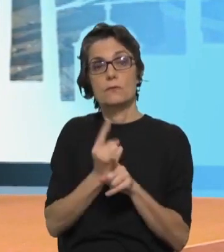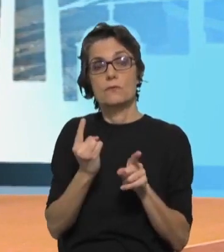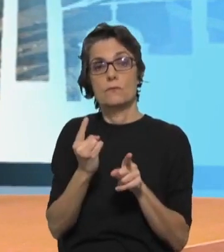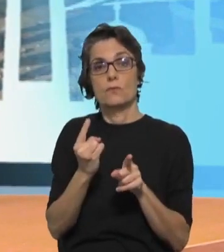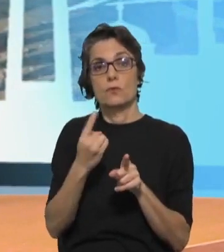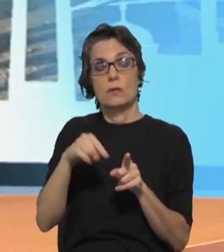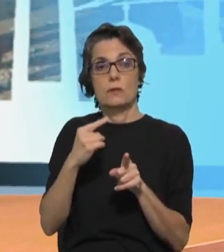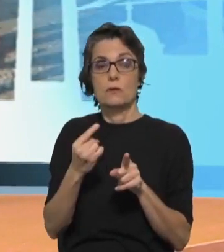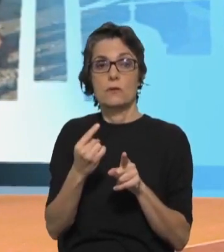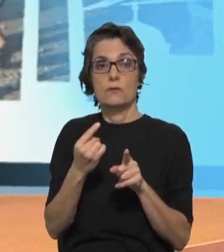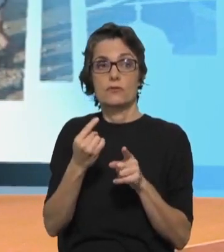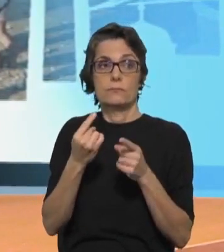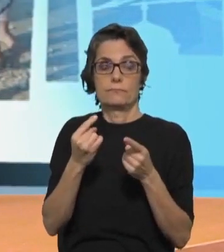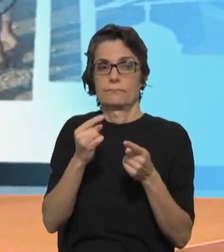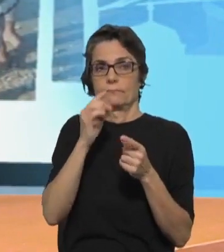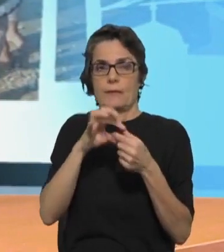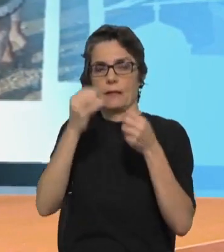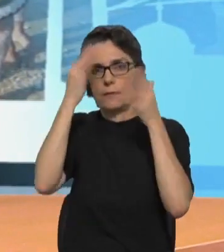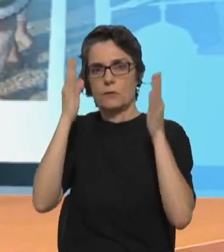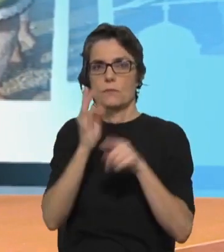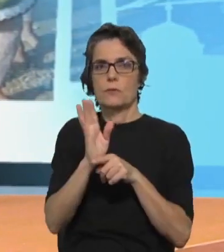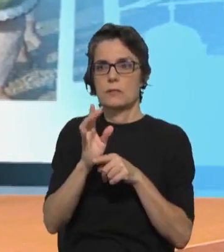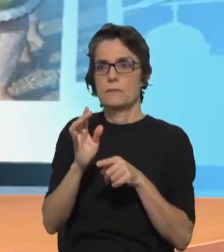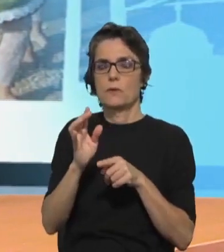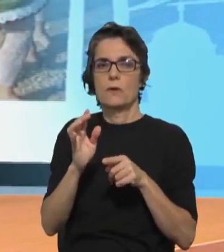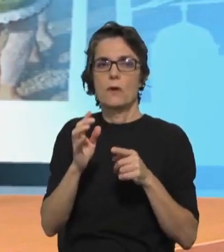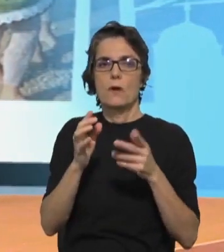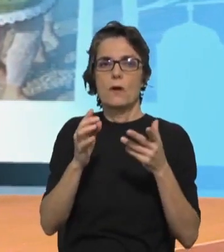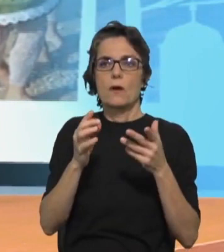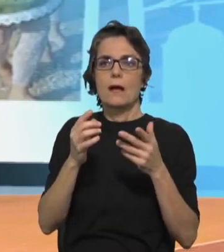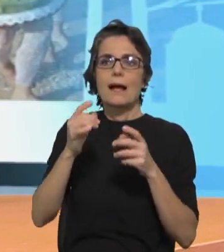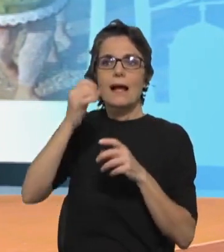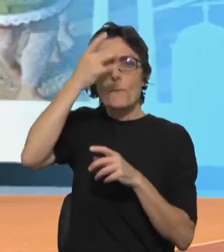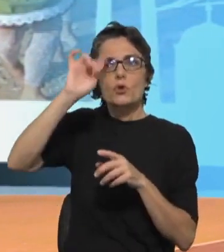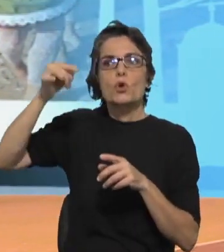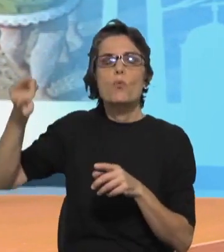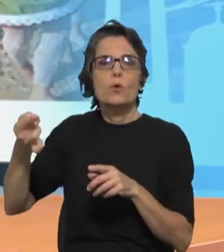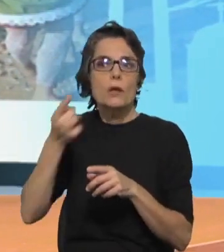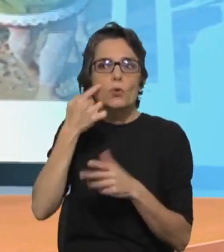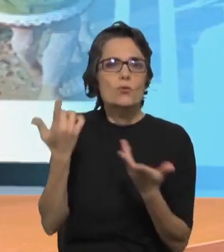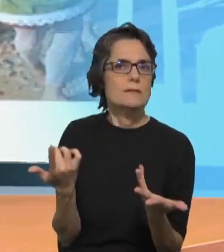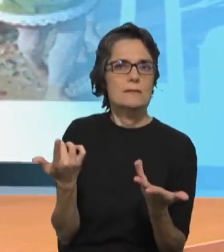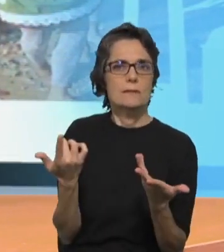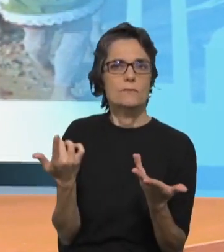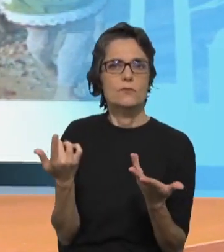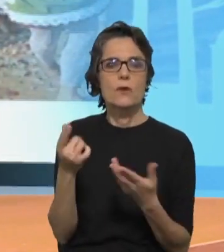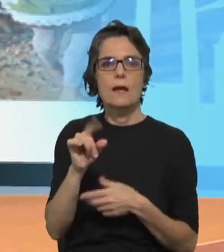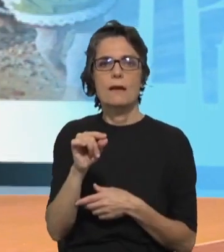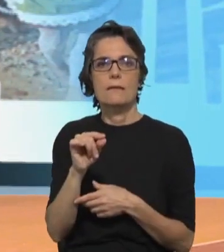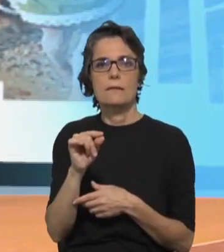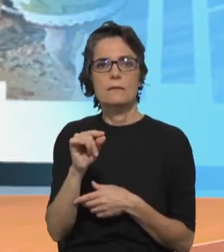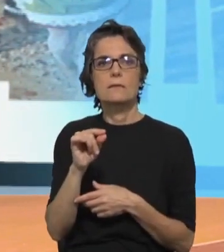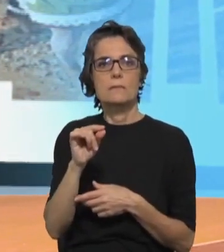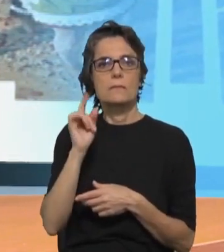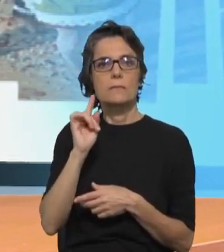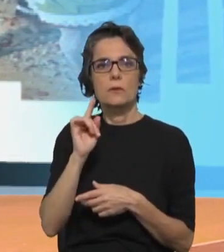menos expostos àquilo que as pessoas que não pensam como nós, mas também é importante, a democracia é feita de um